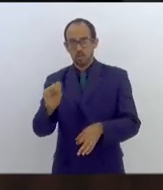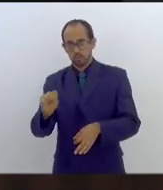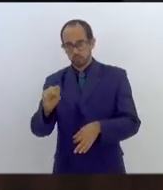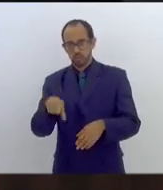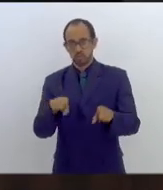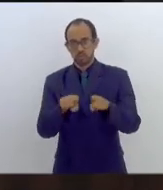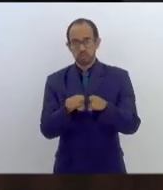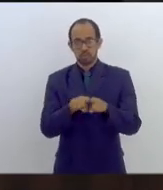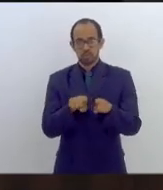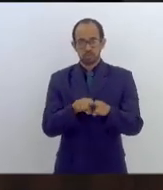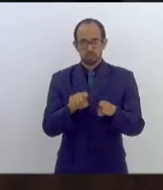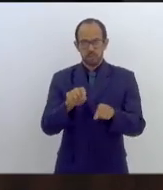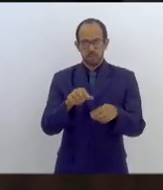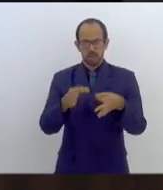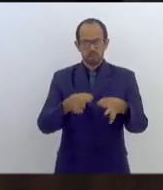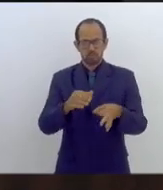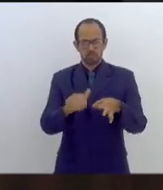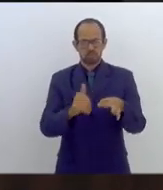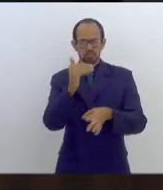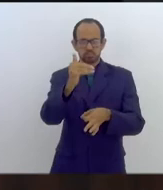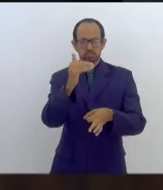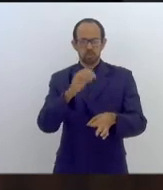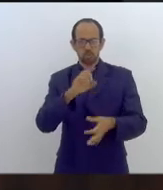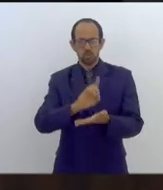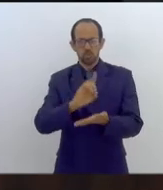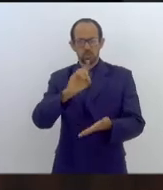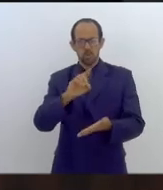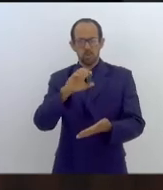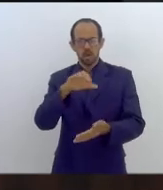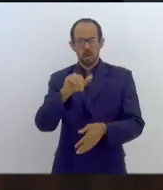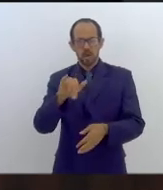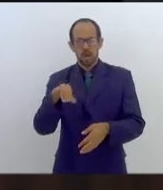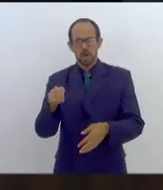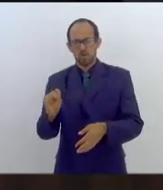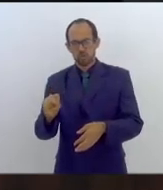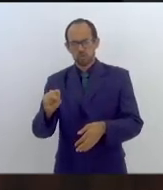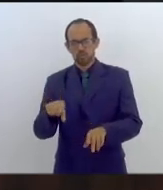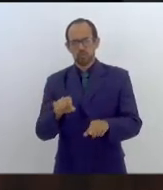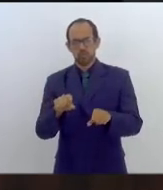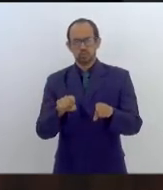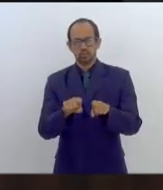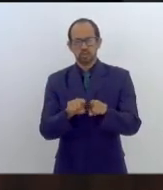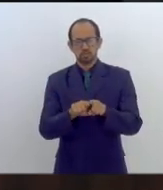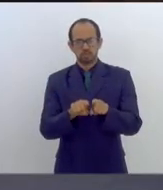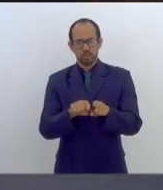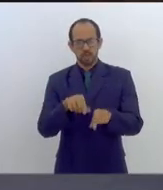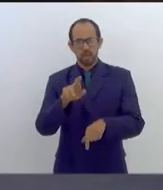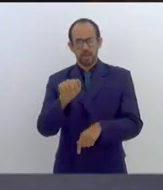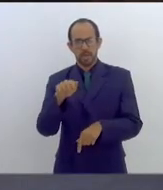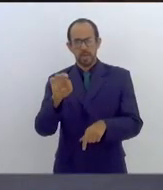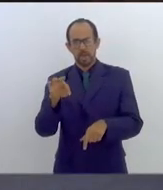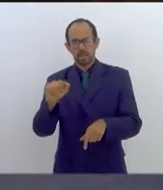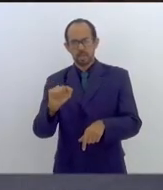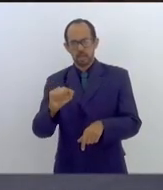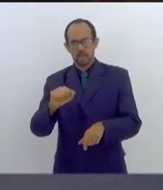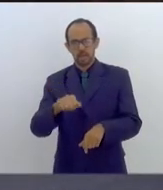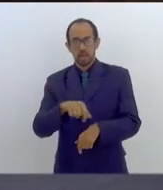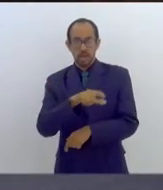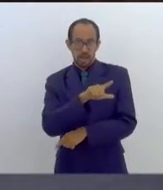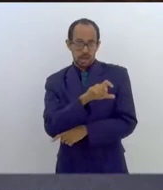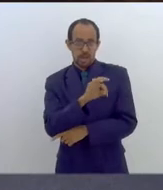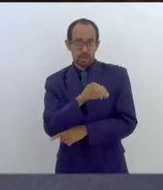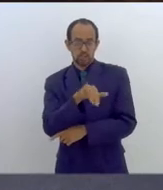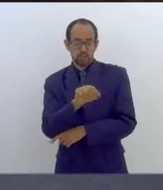saudar Desembargador Doutor Carlos Santos de Oliveira desembargadora Renata França Desembargador Letícia